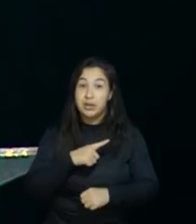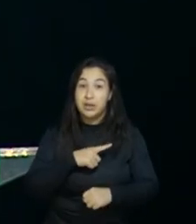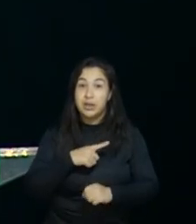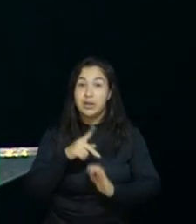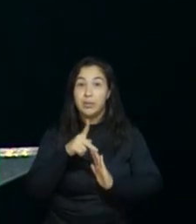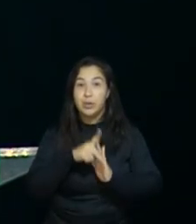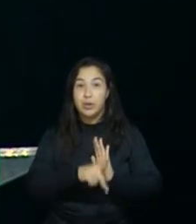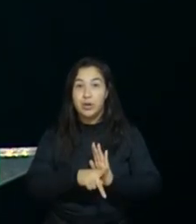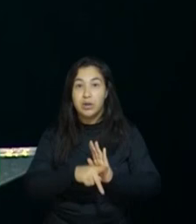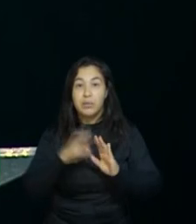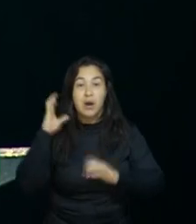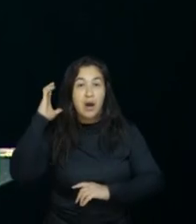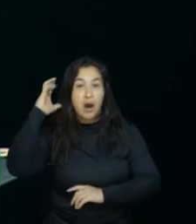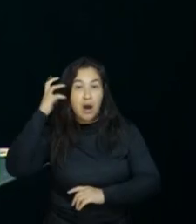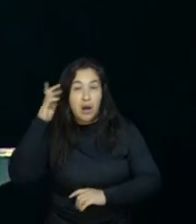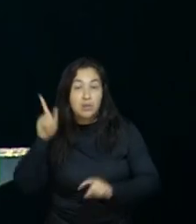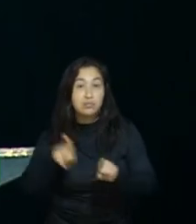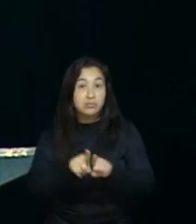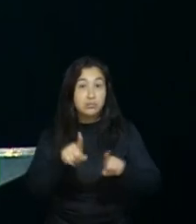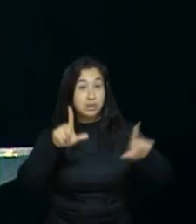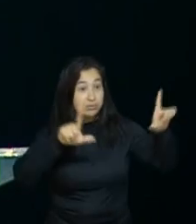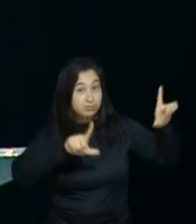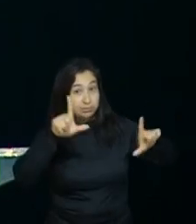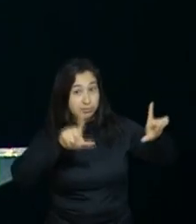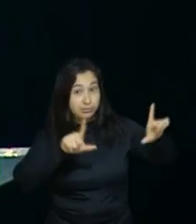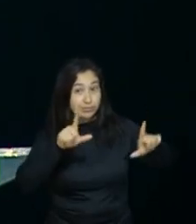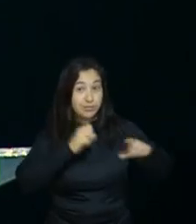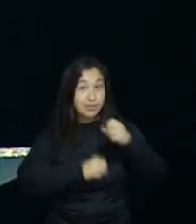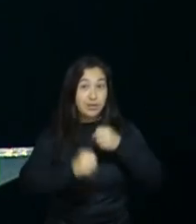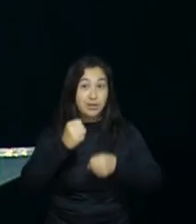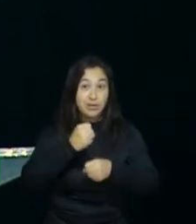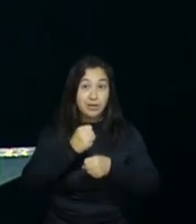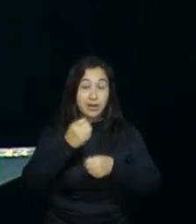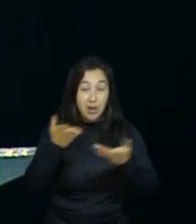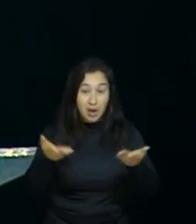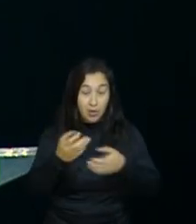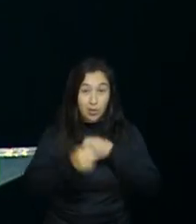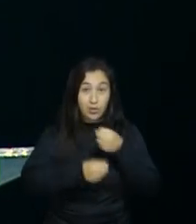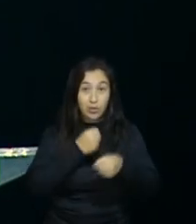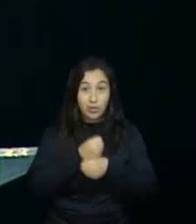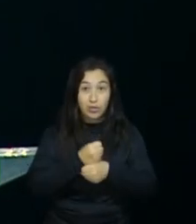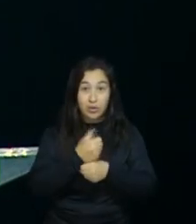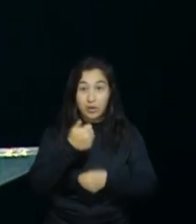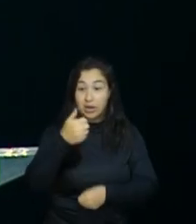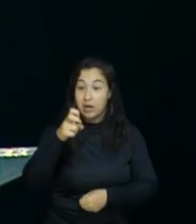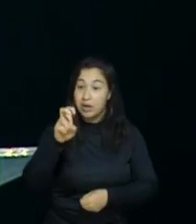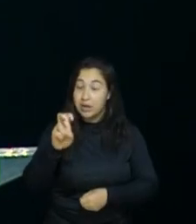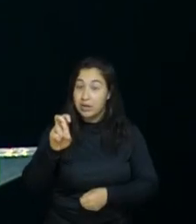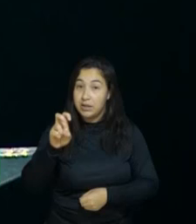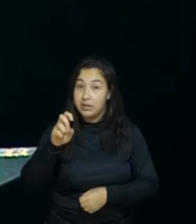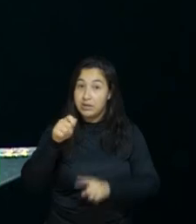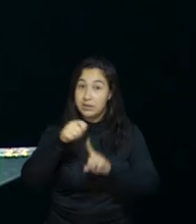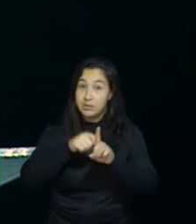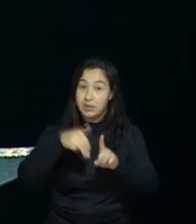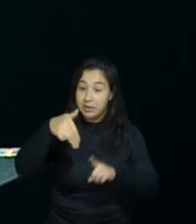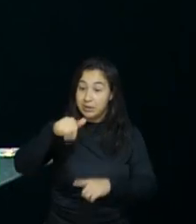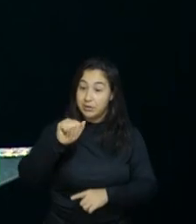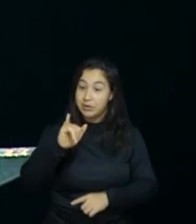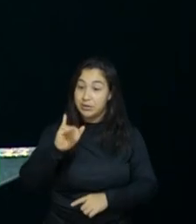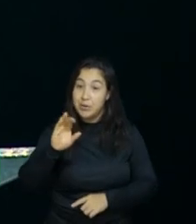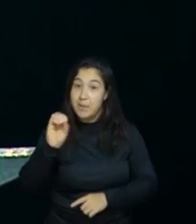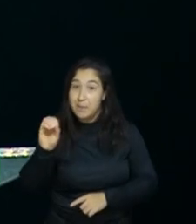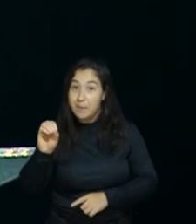TV, e neste ano, em 15 de maio, vamos lançar a TV Digital, canal 18.1. Isso é importante para a